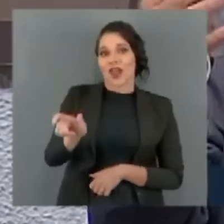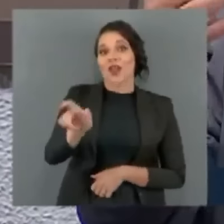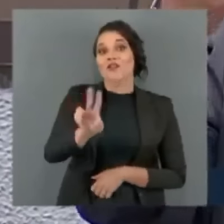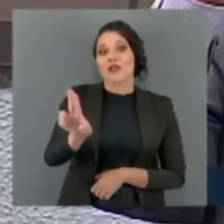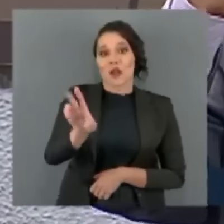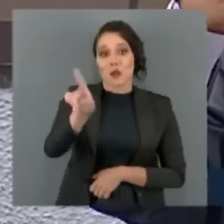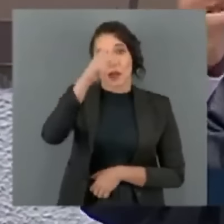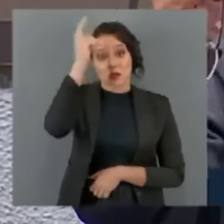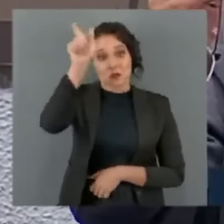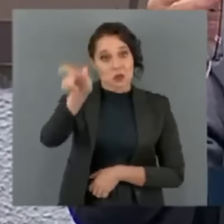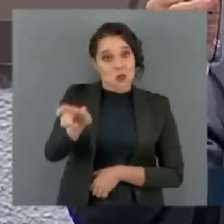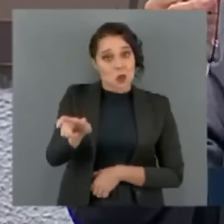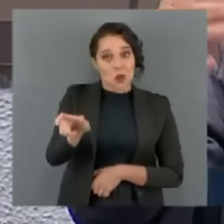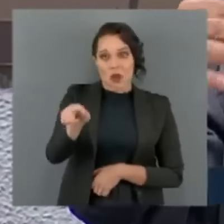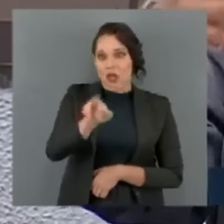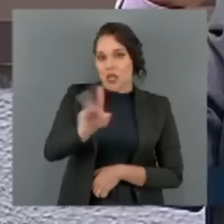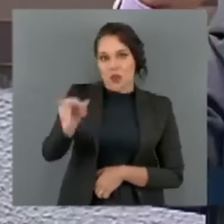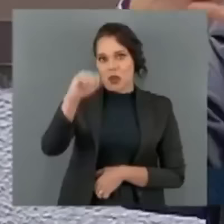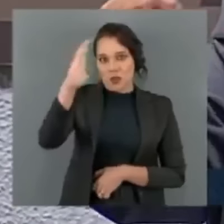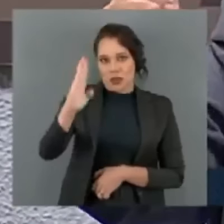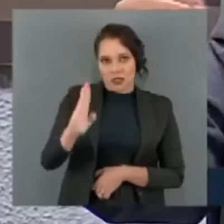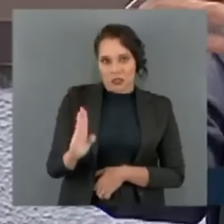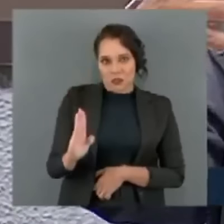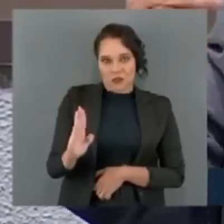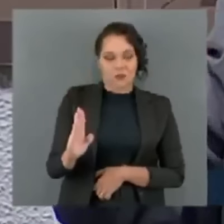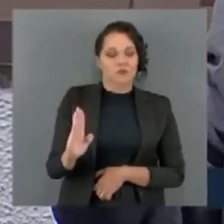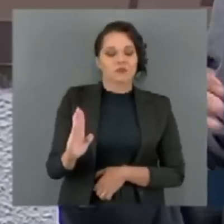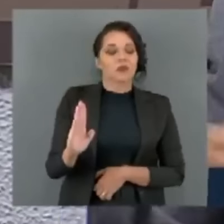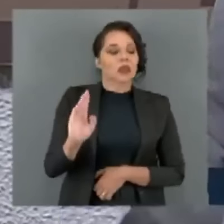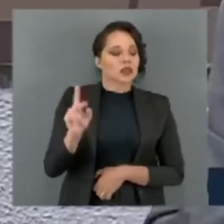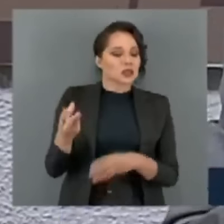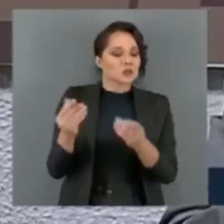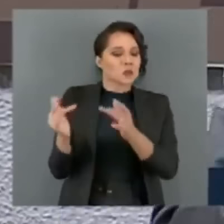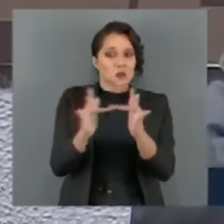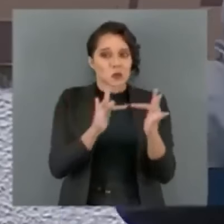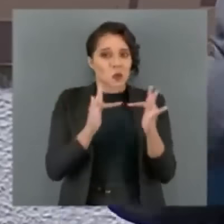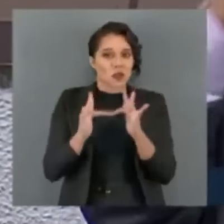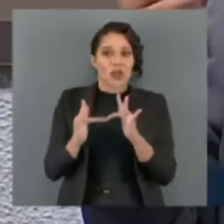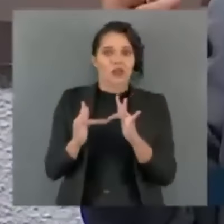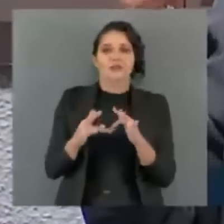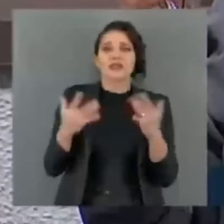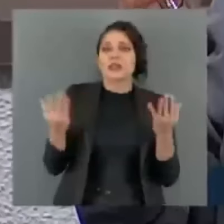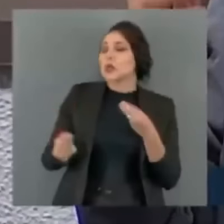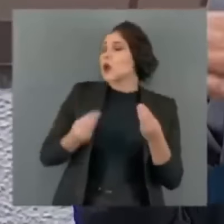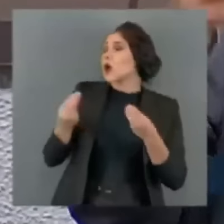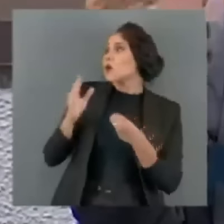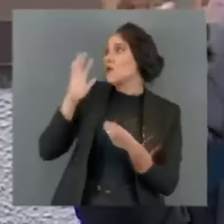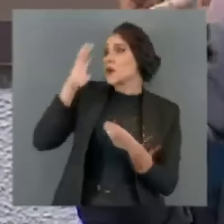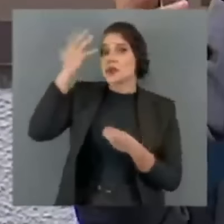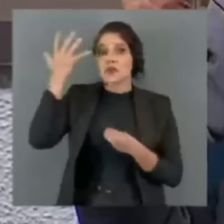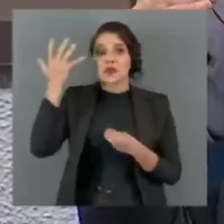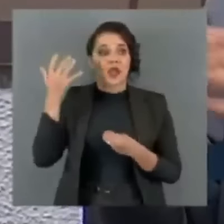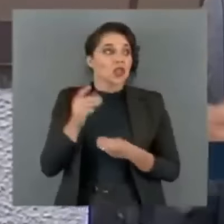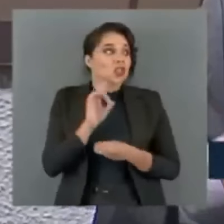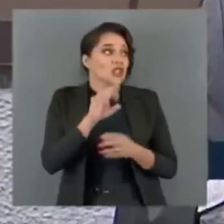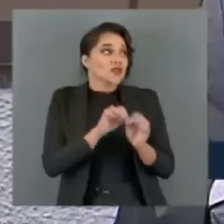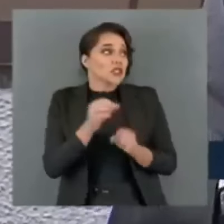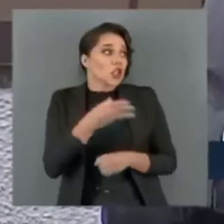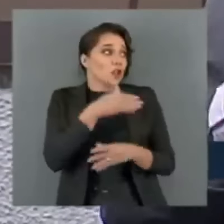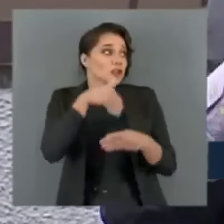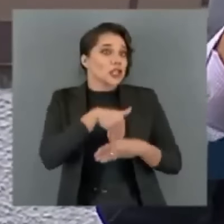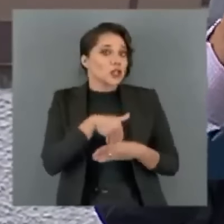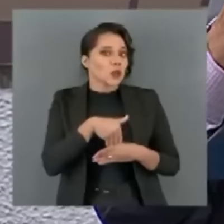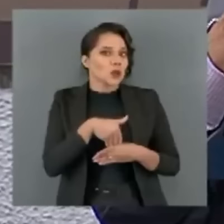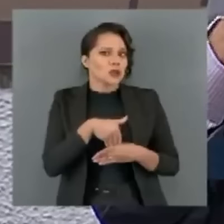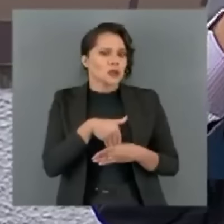foi de um não brasileiro, num desses muitos contatos internacionais, ah, mas como é que vamos resolver? Só se fizer novas eleições. E